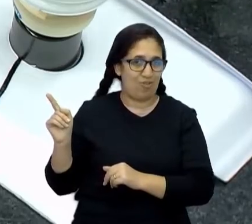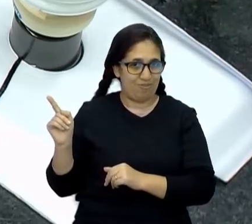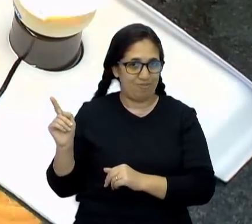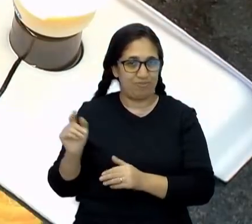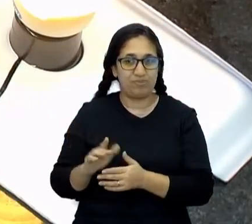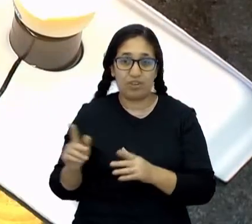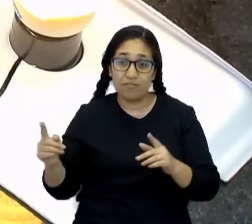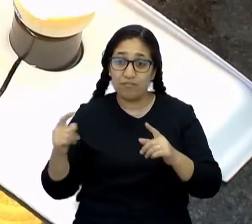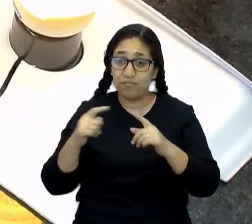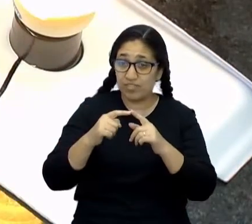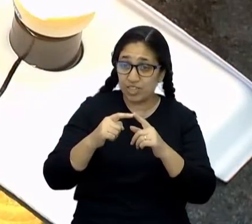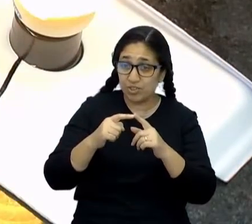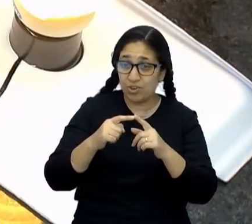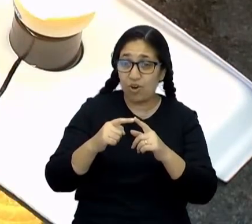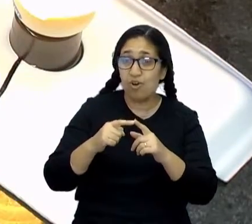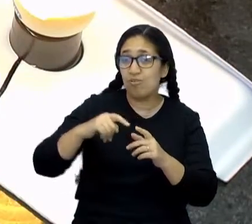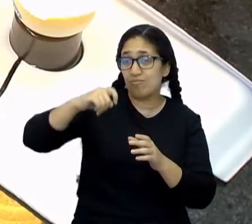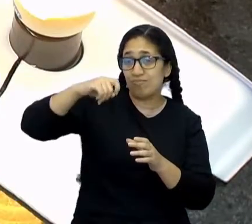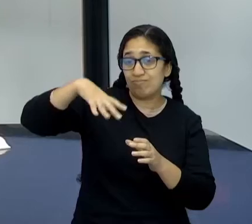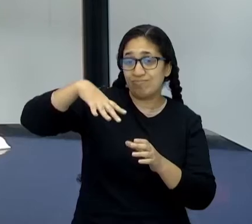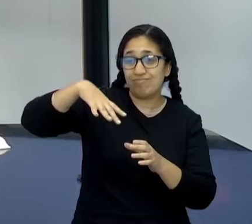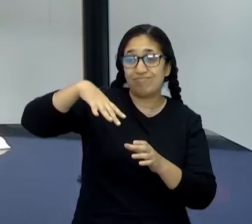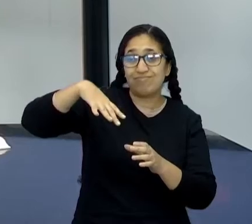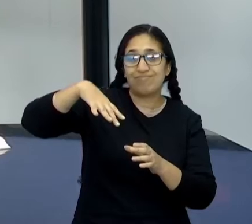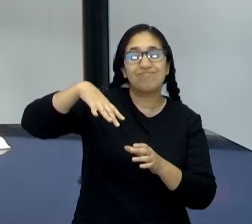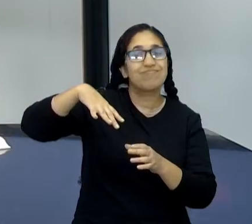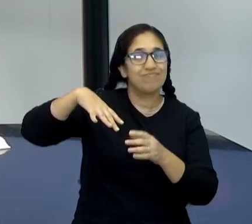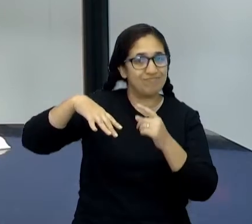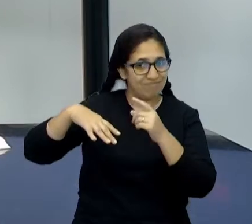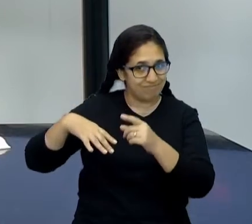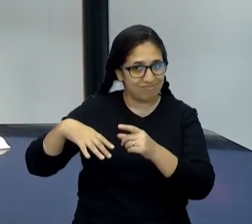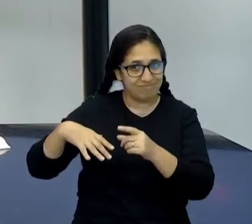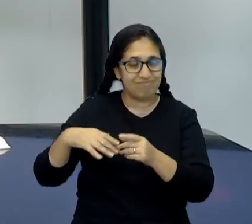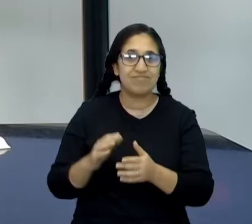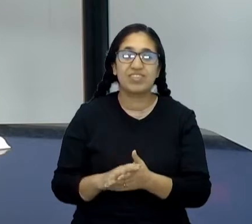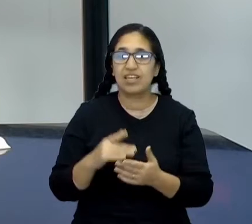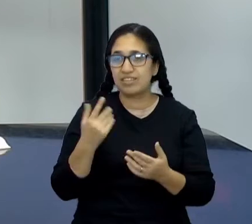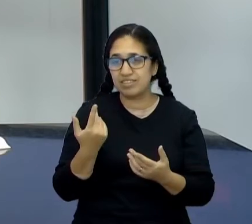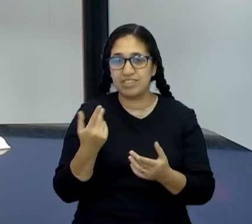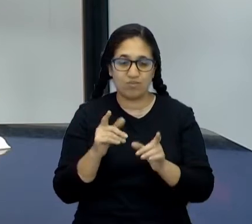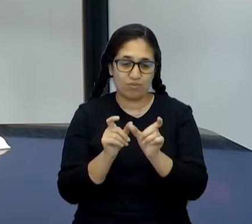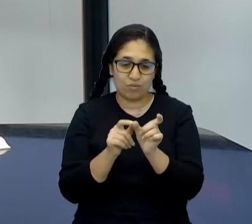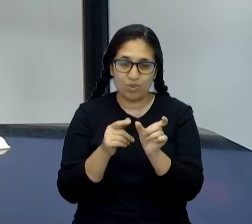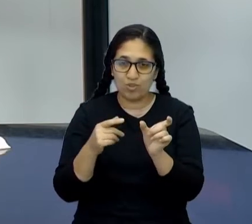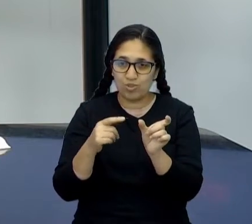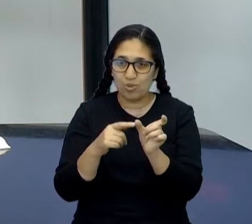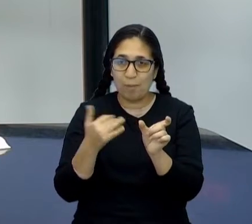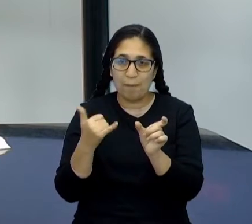voltagem. Fechou no circuito, os elétrons conseguem circular. Se fosse uma pilha,